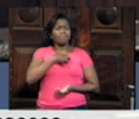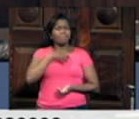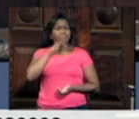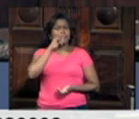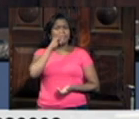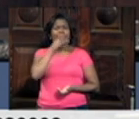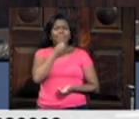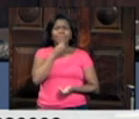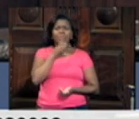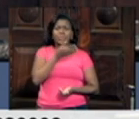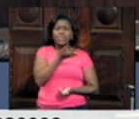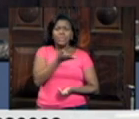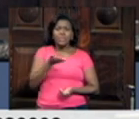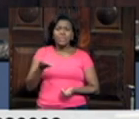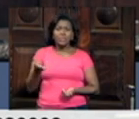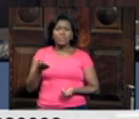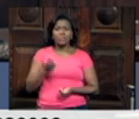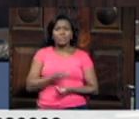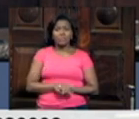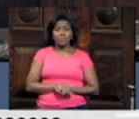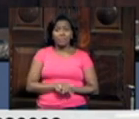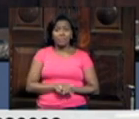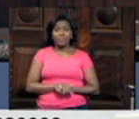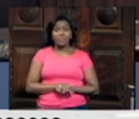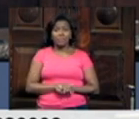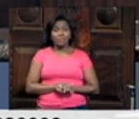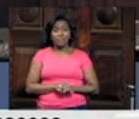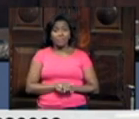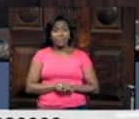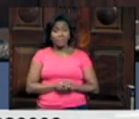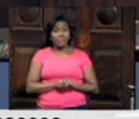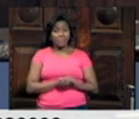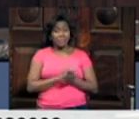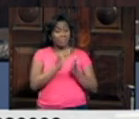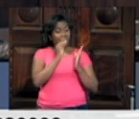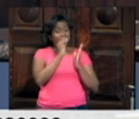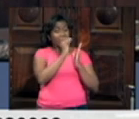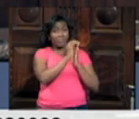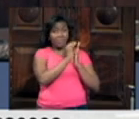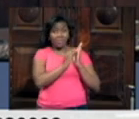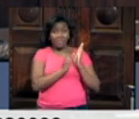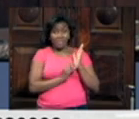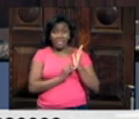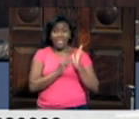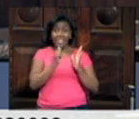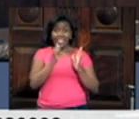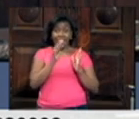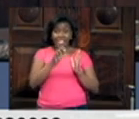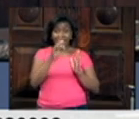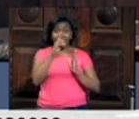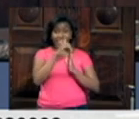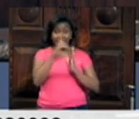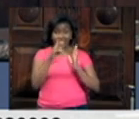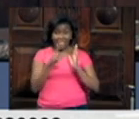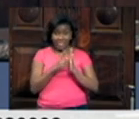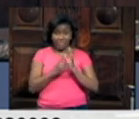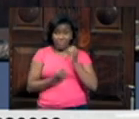está acontecendo. Ora, a edição desses 15 decretos